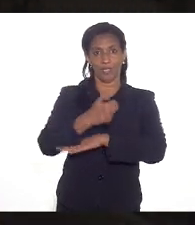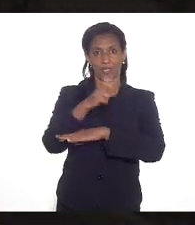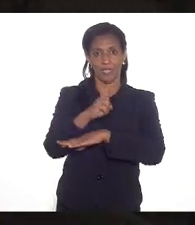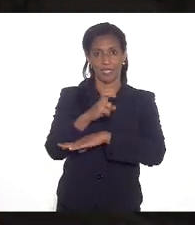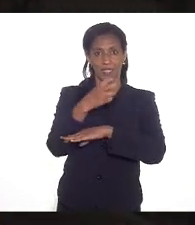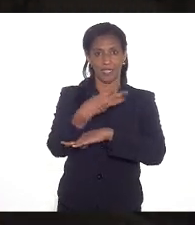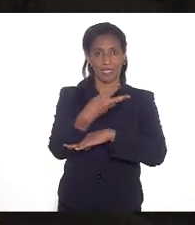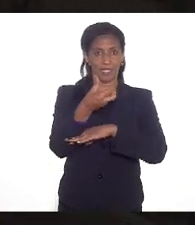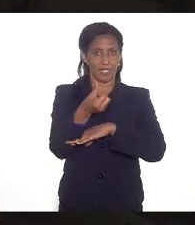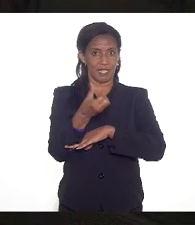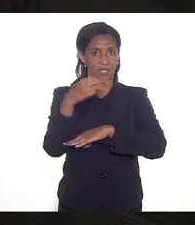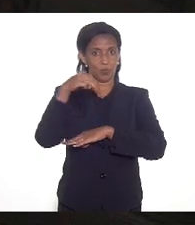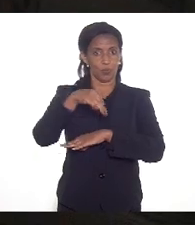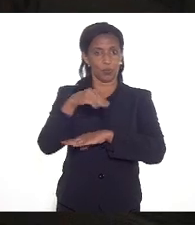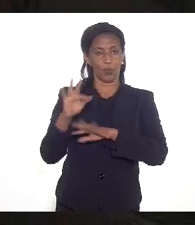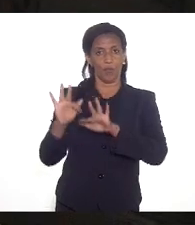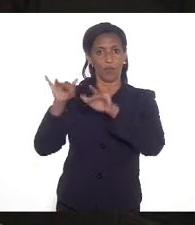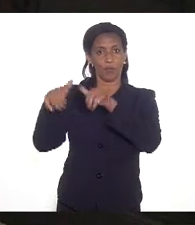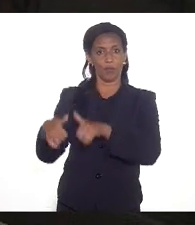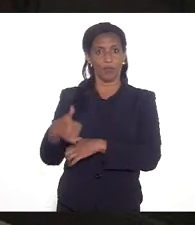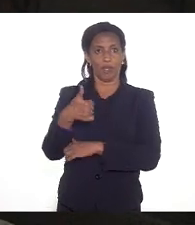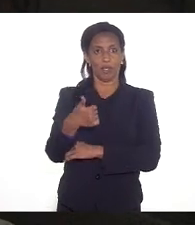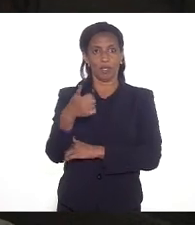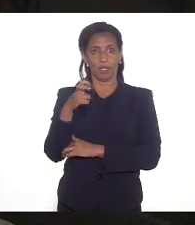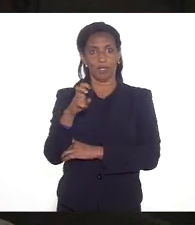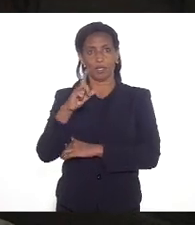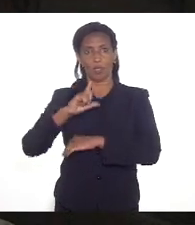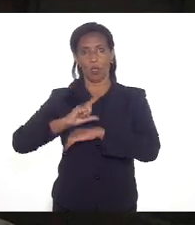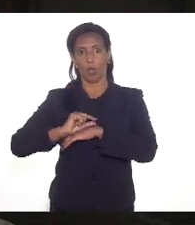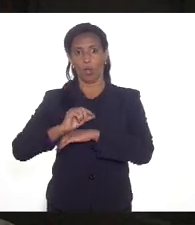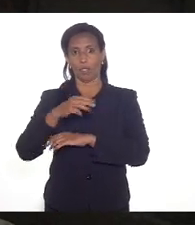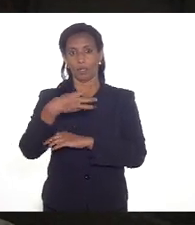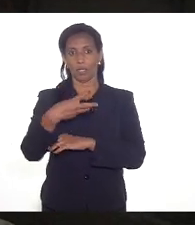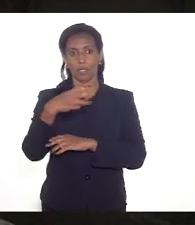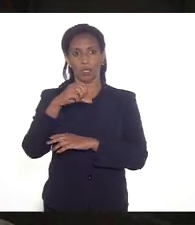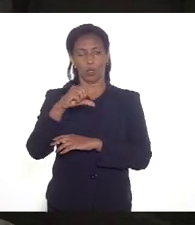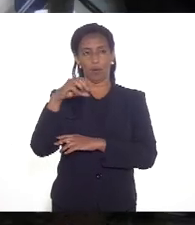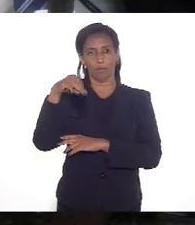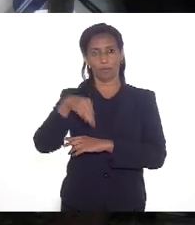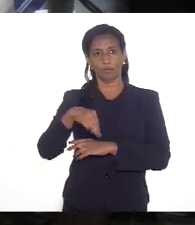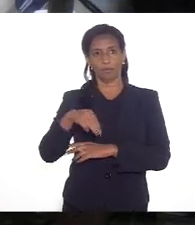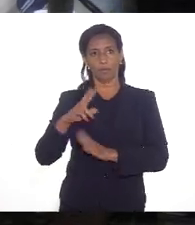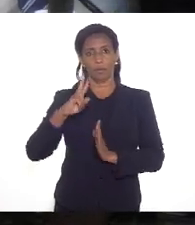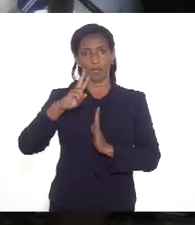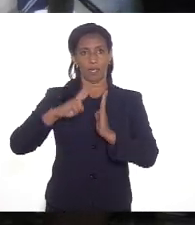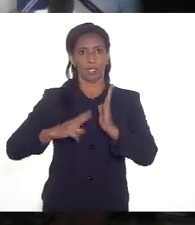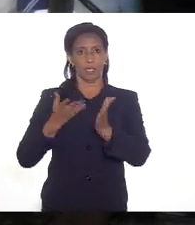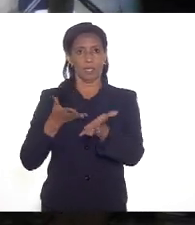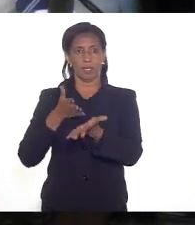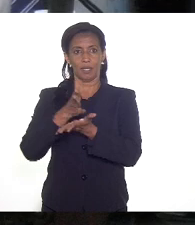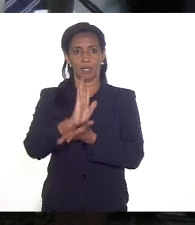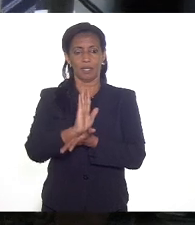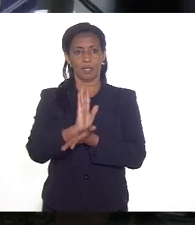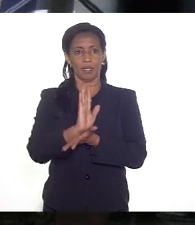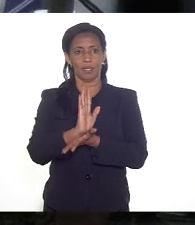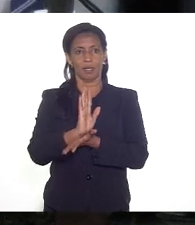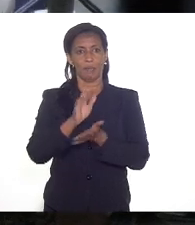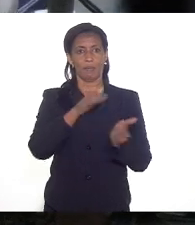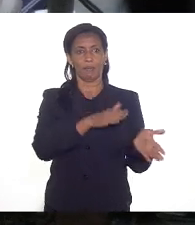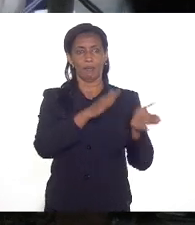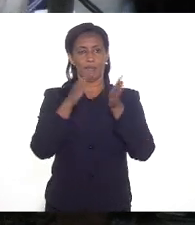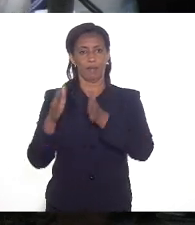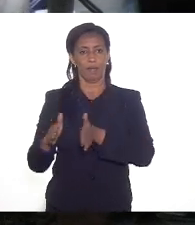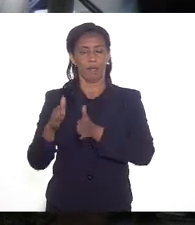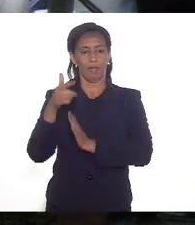as 15:36 encerrou seus 15:39 lida e aprovada a ata passa-se a